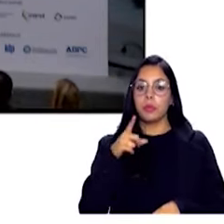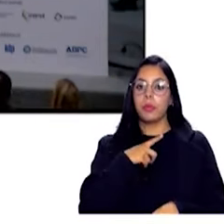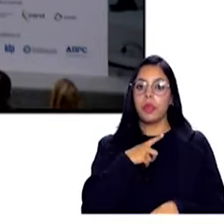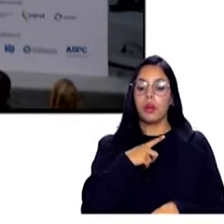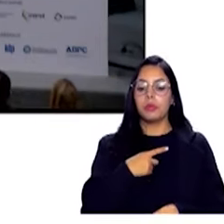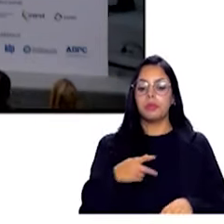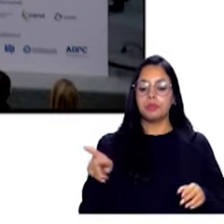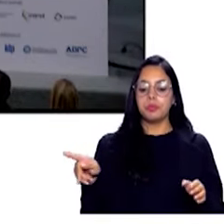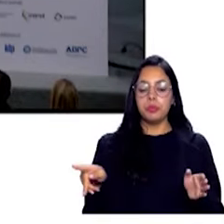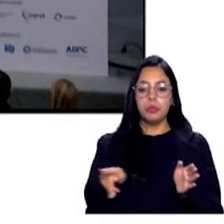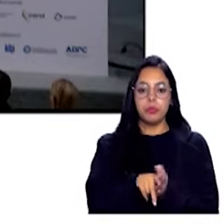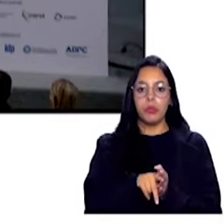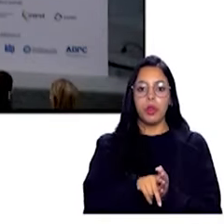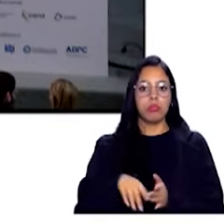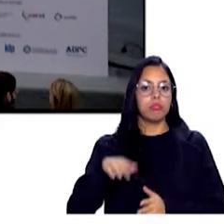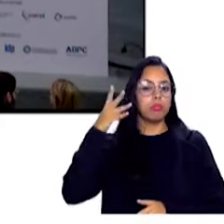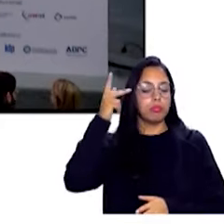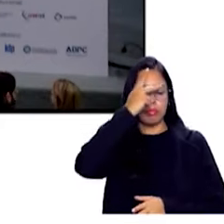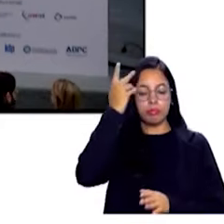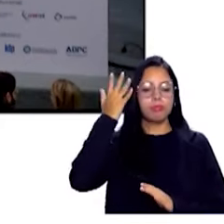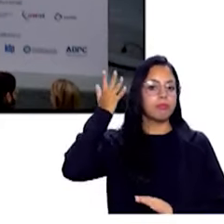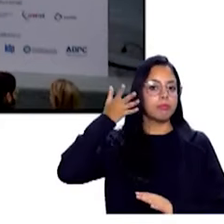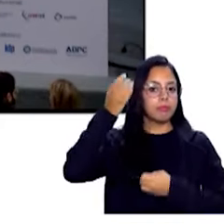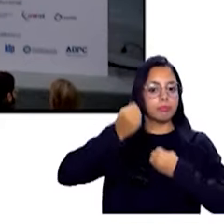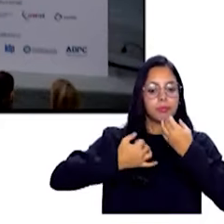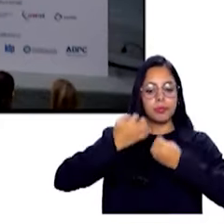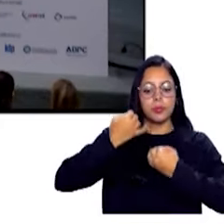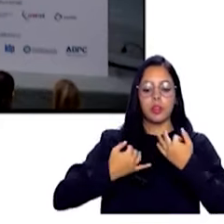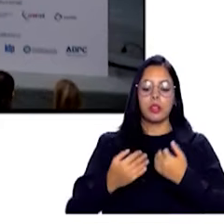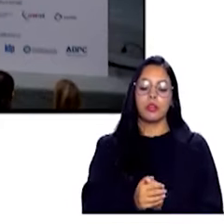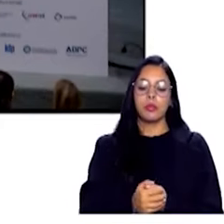Eduardo dees or debina